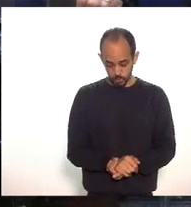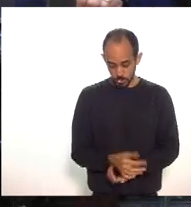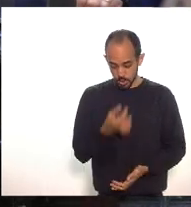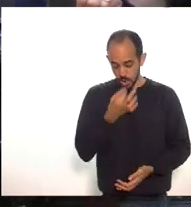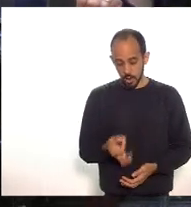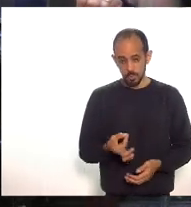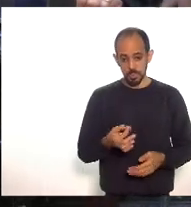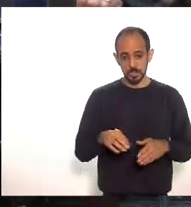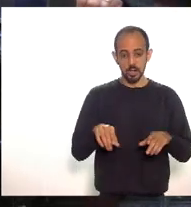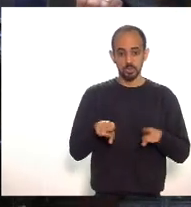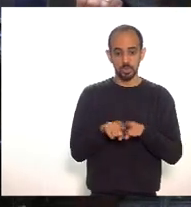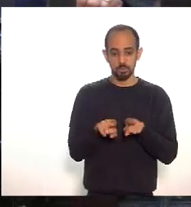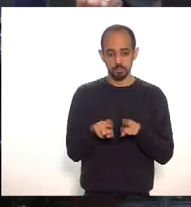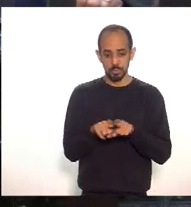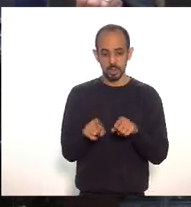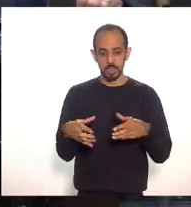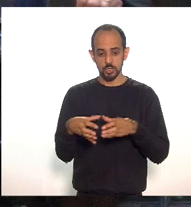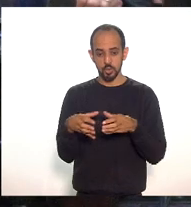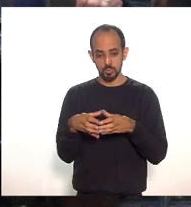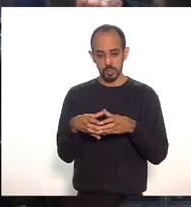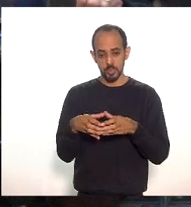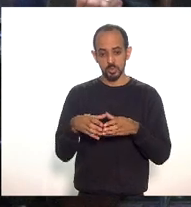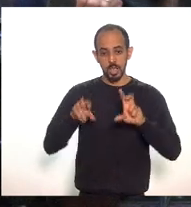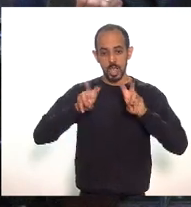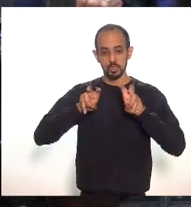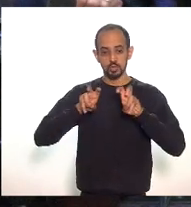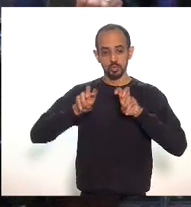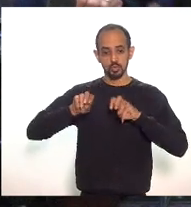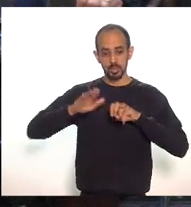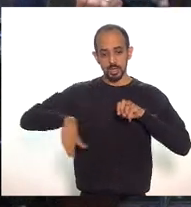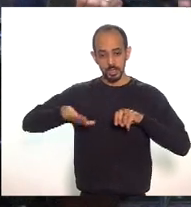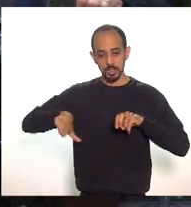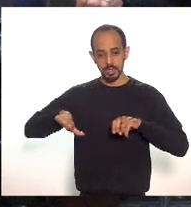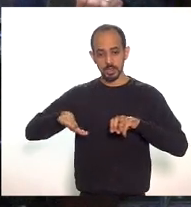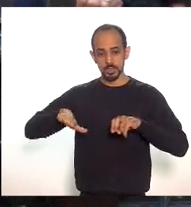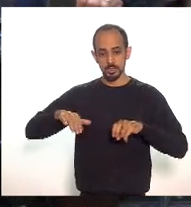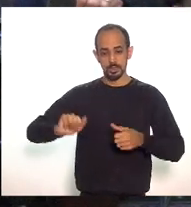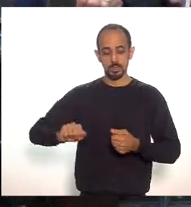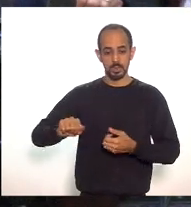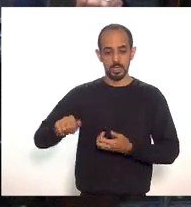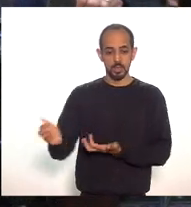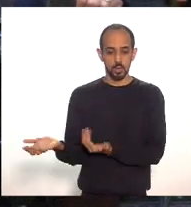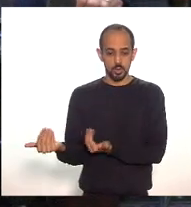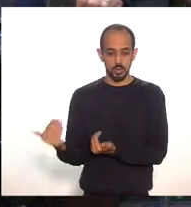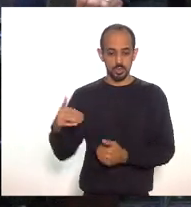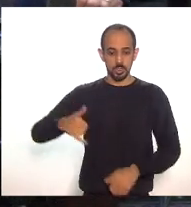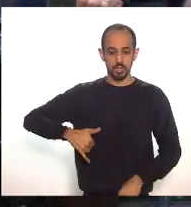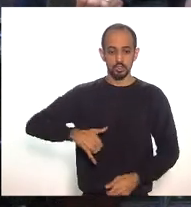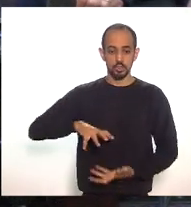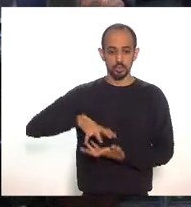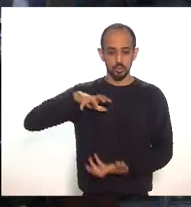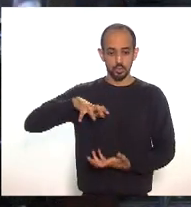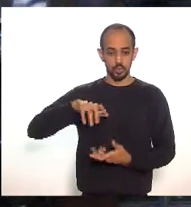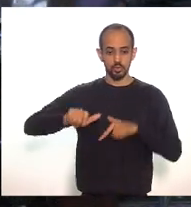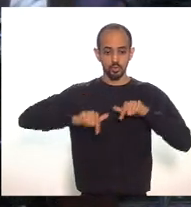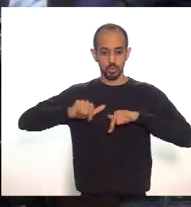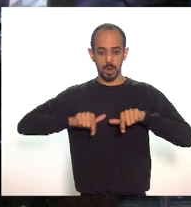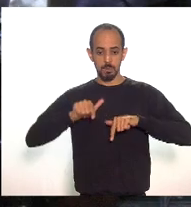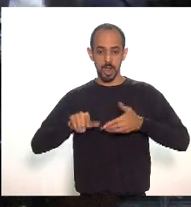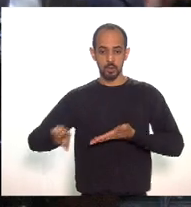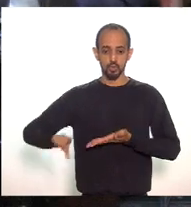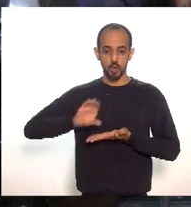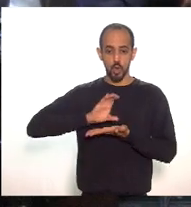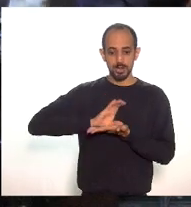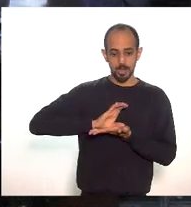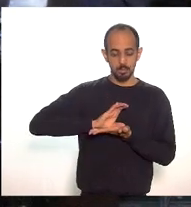pareceres das comissões de assuntos da criança do Adolescente e do idoso de Educação de trabalho e orçamento